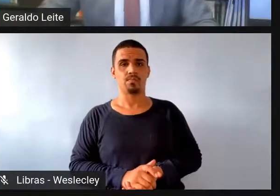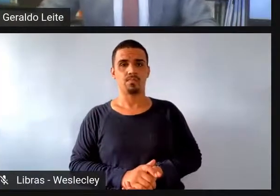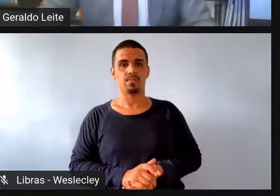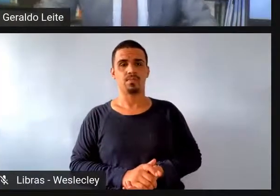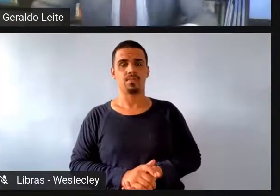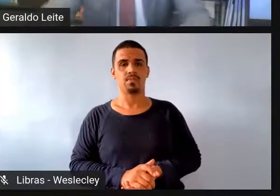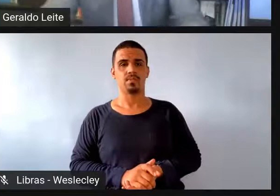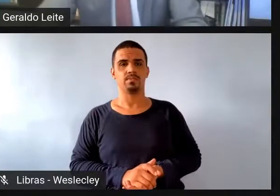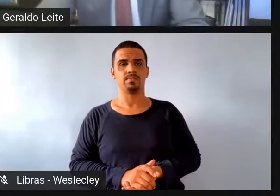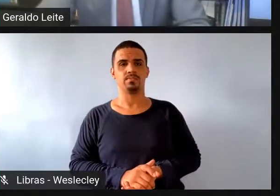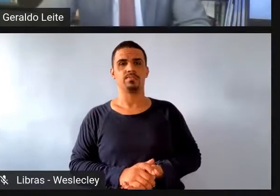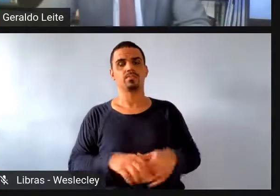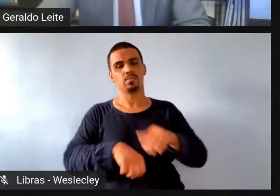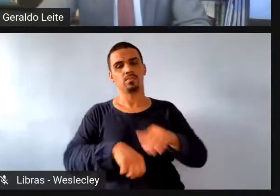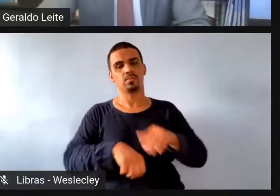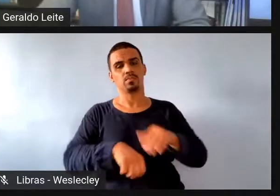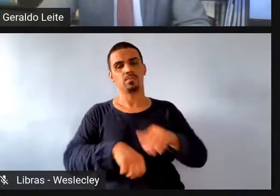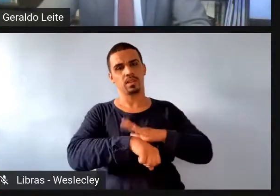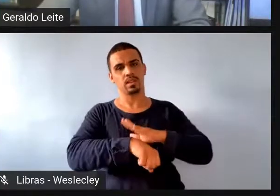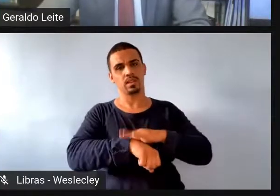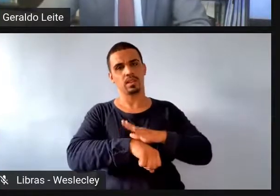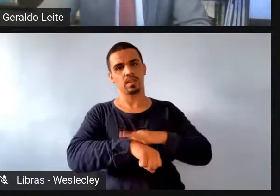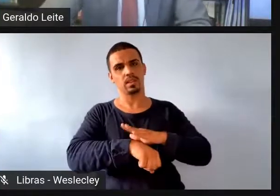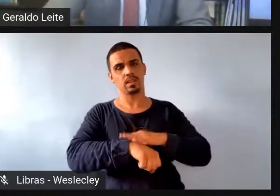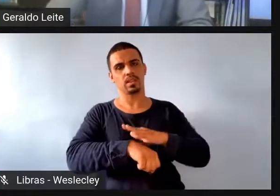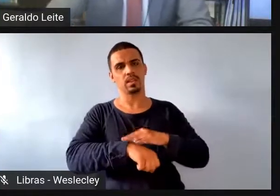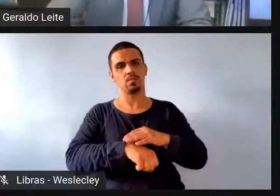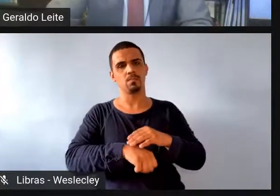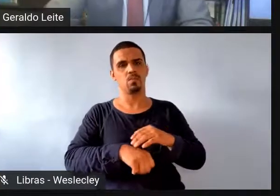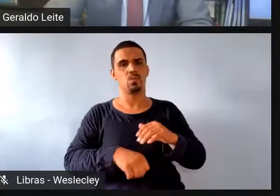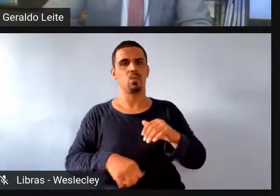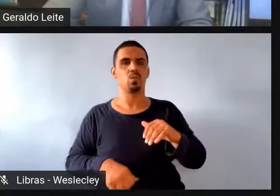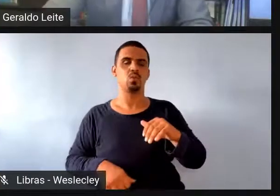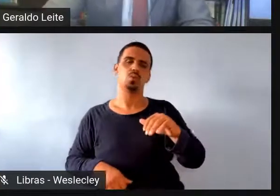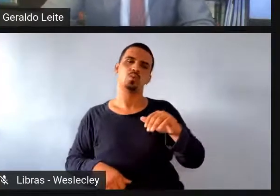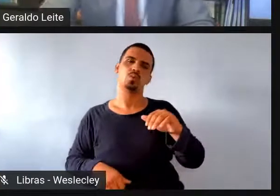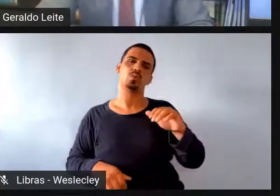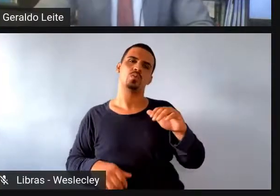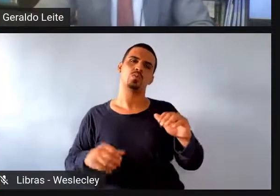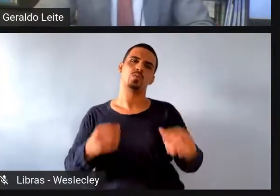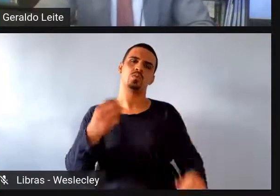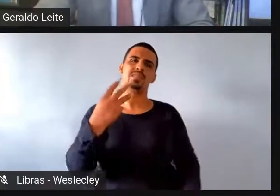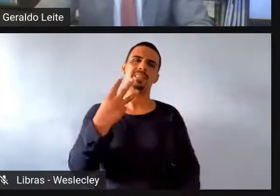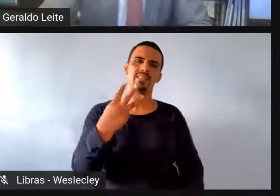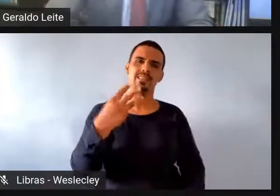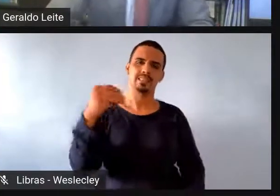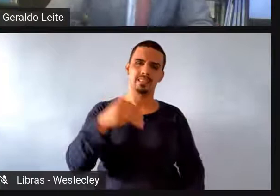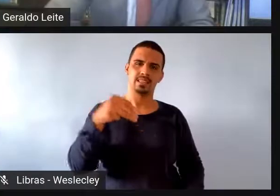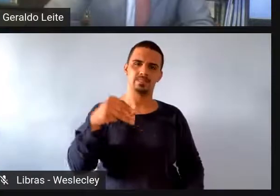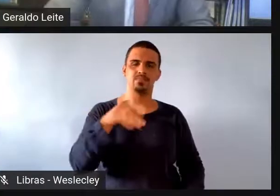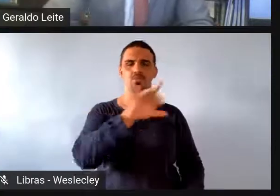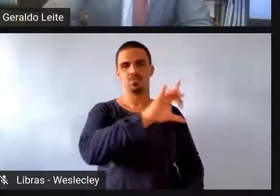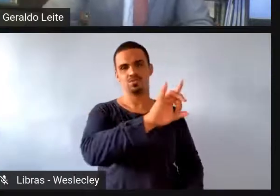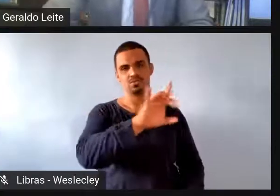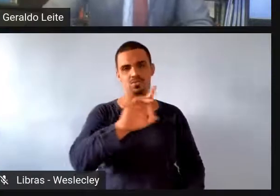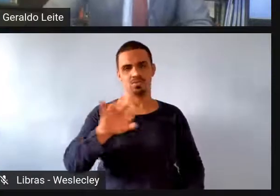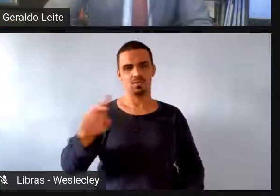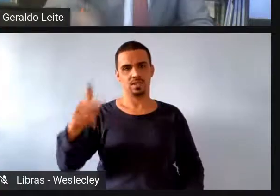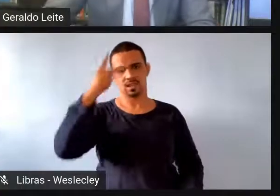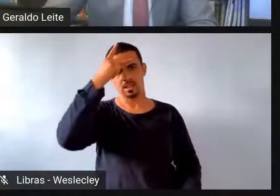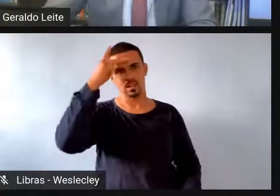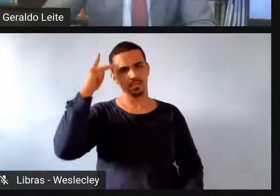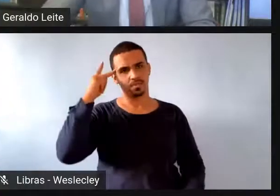Abrimos, então, um espaço que não pode ser mais do que de 3 minutos para cada um para as considerações